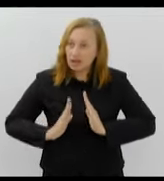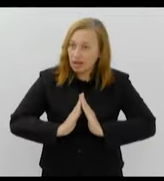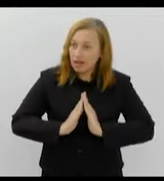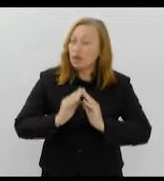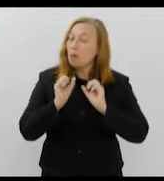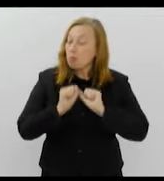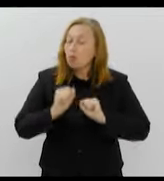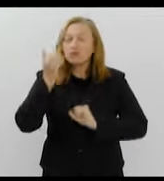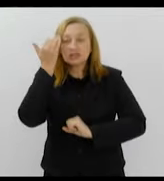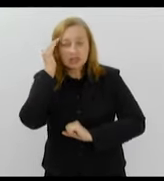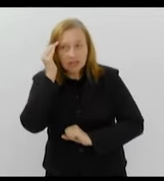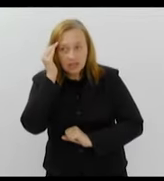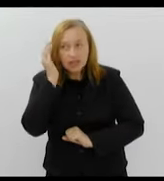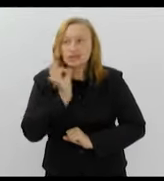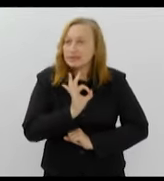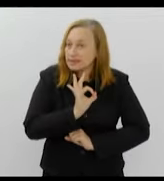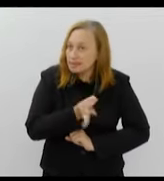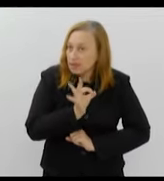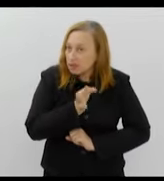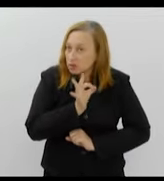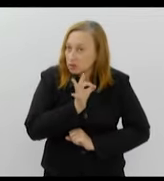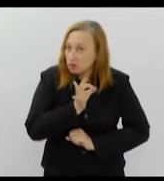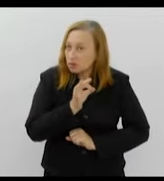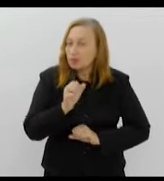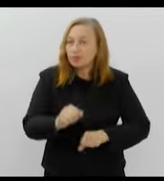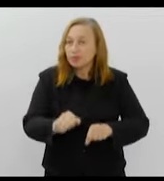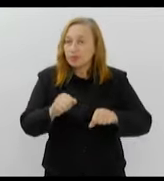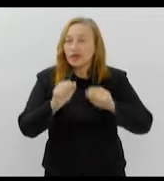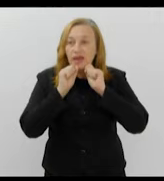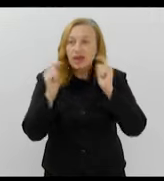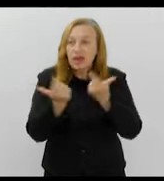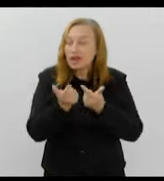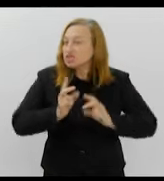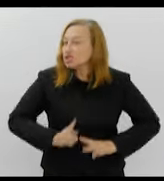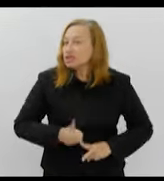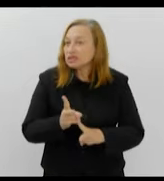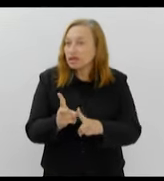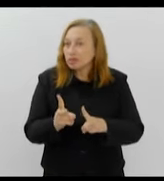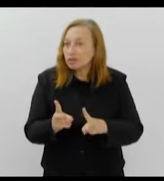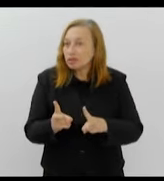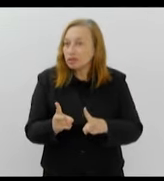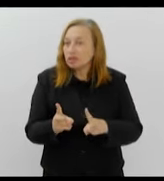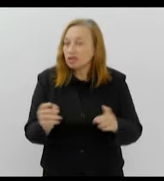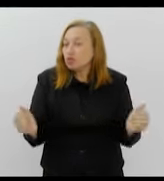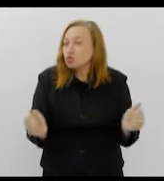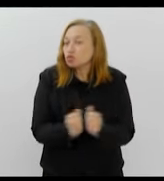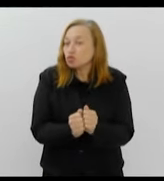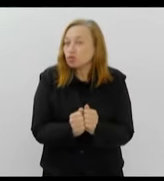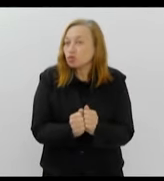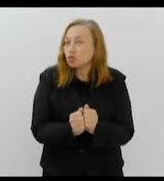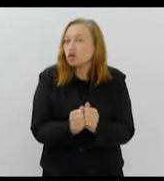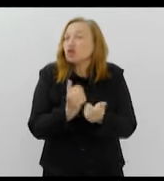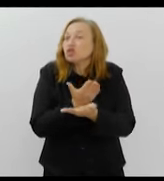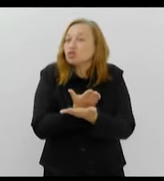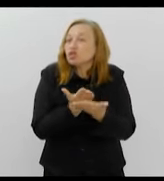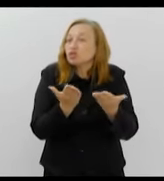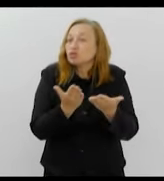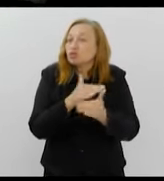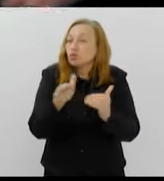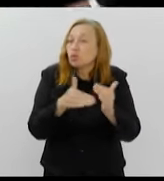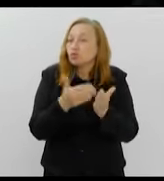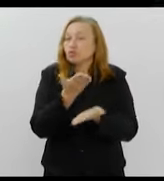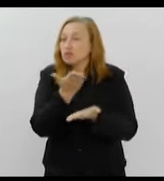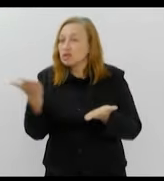possam entender de uma vez por todas que a assembleia sempre está e sempre estará ao lado de todos os concursados para